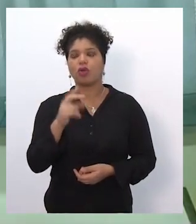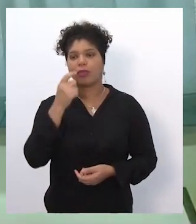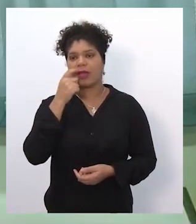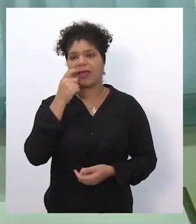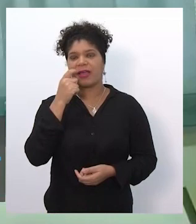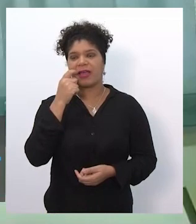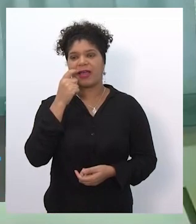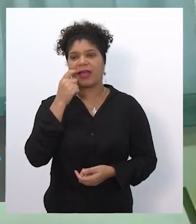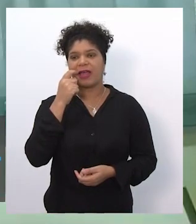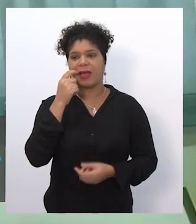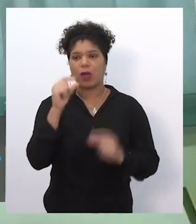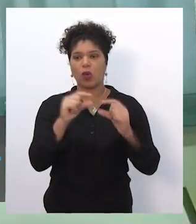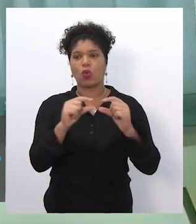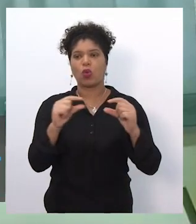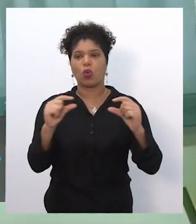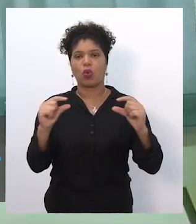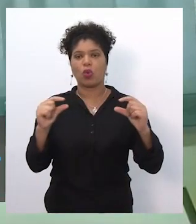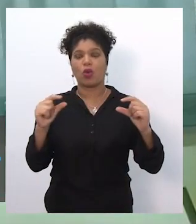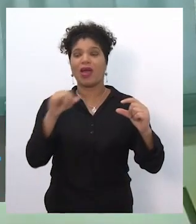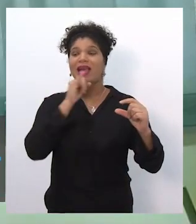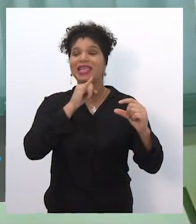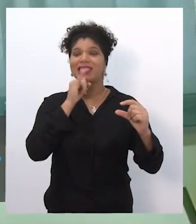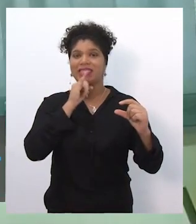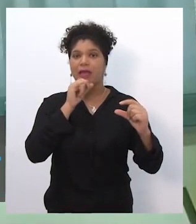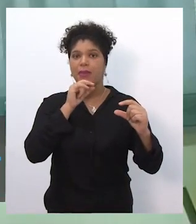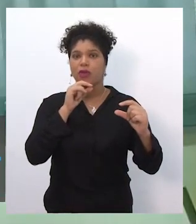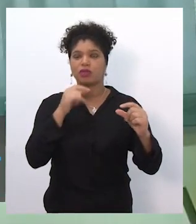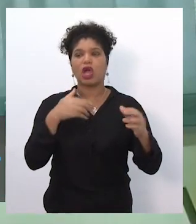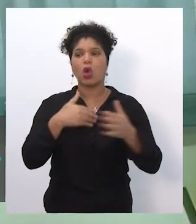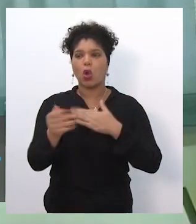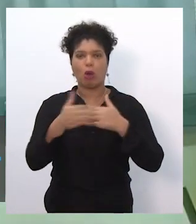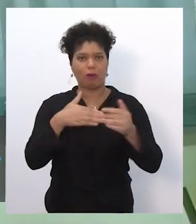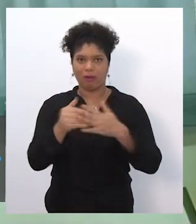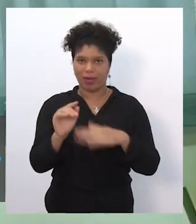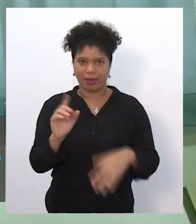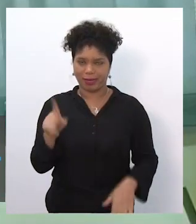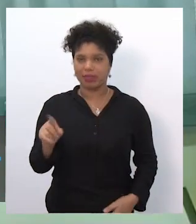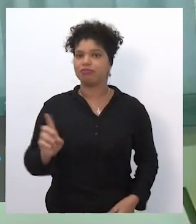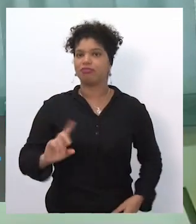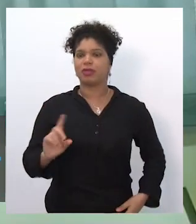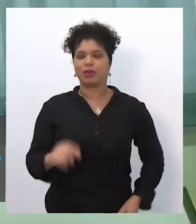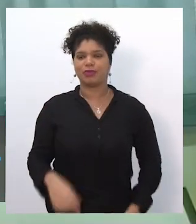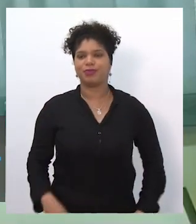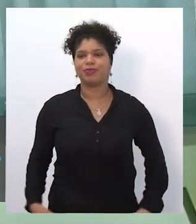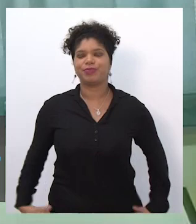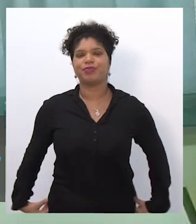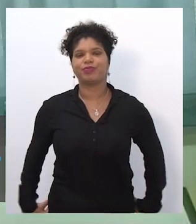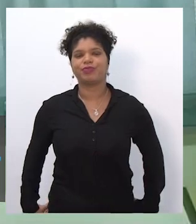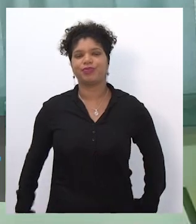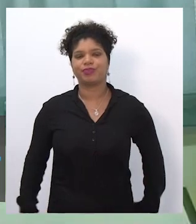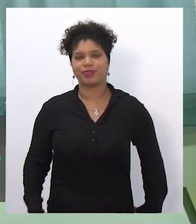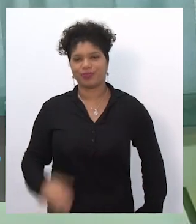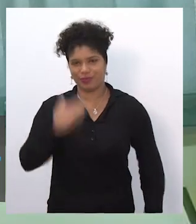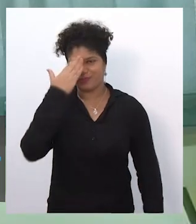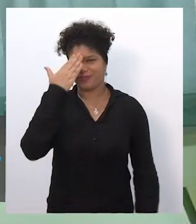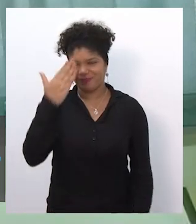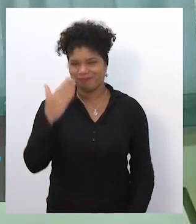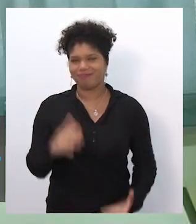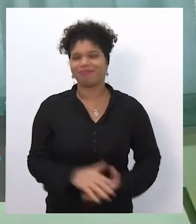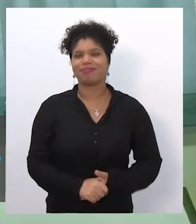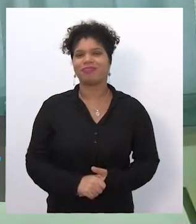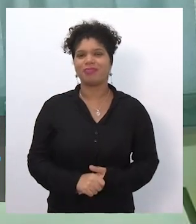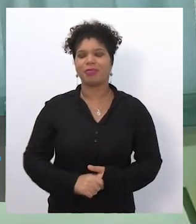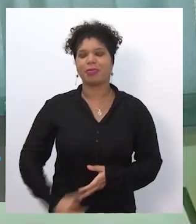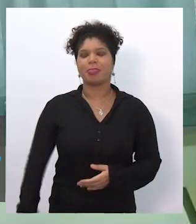nesse GC nós colocamos como exemplo, longe de defender qualquer tipo de marca, tá? Isso, muito obrigado, produção. Nós temos ali um exemplo, né? No